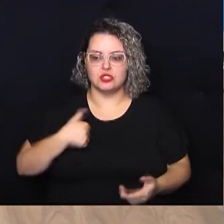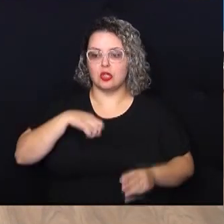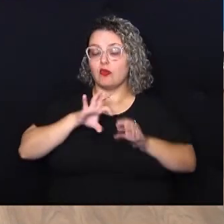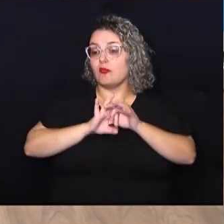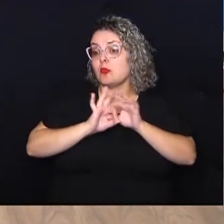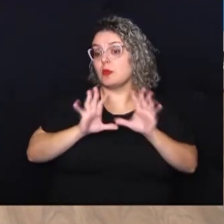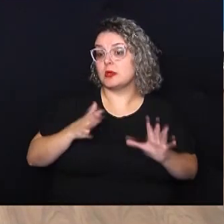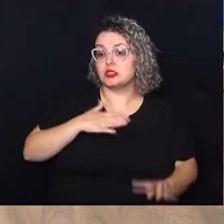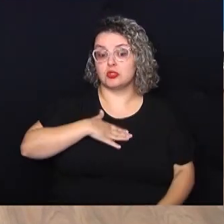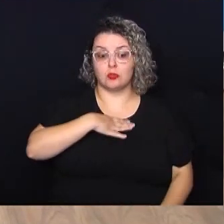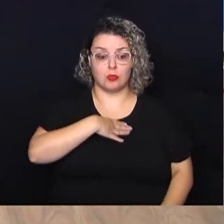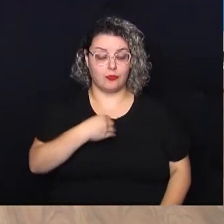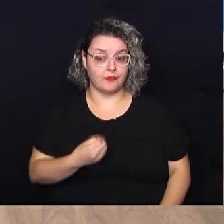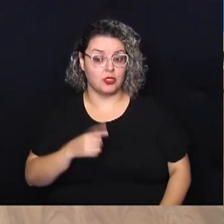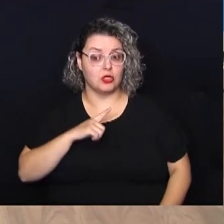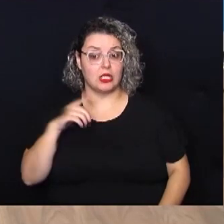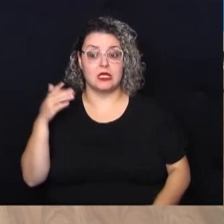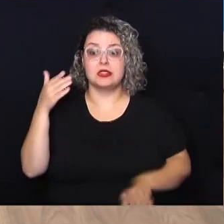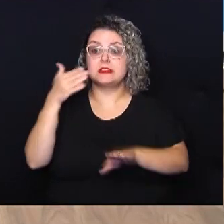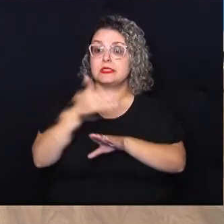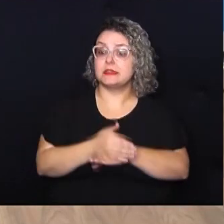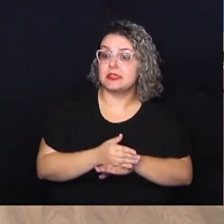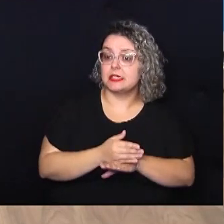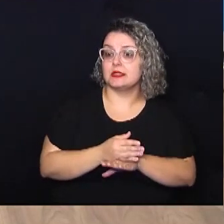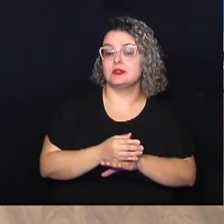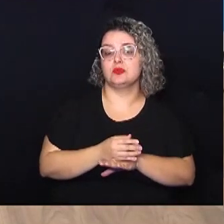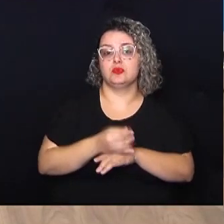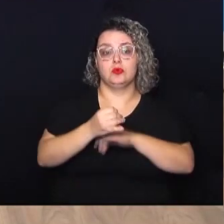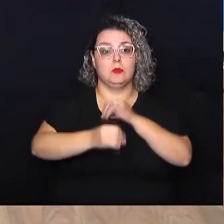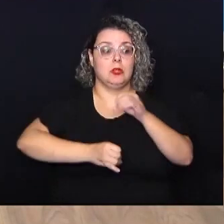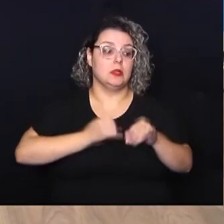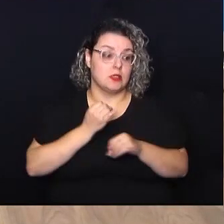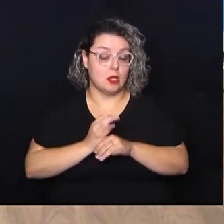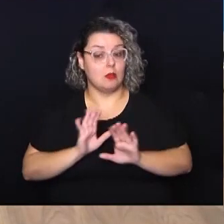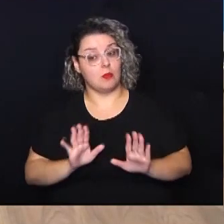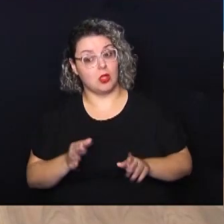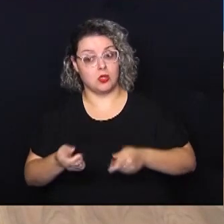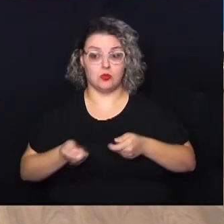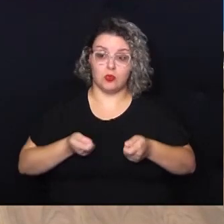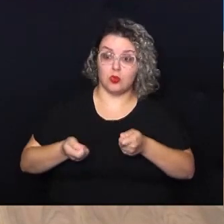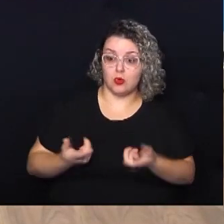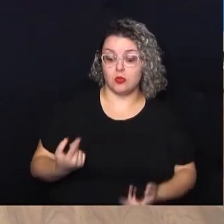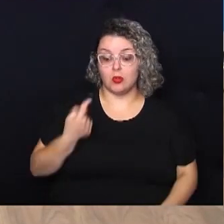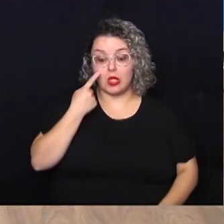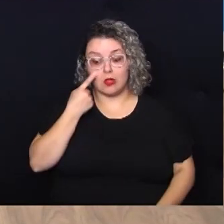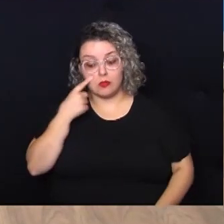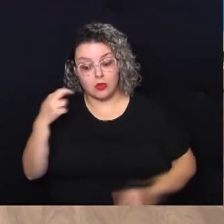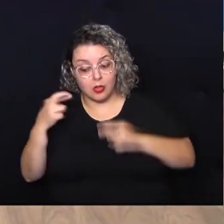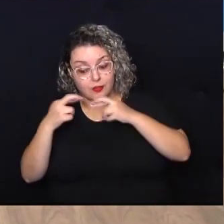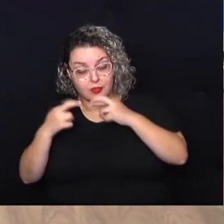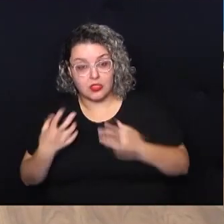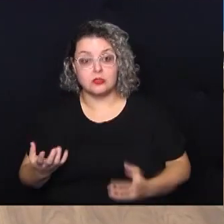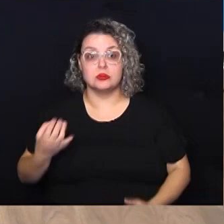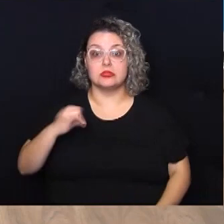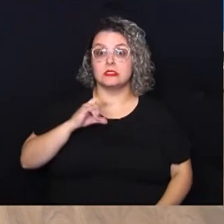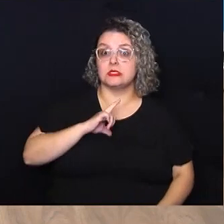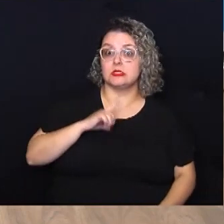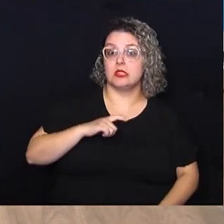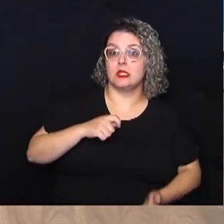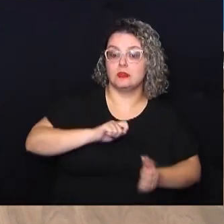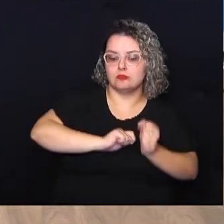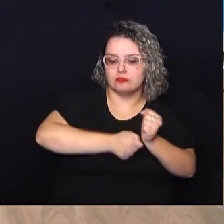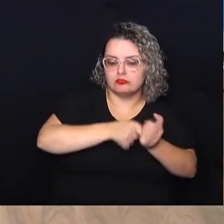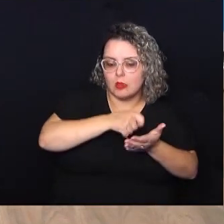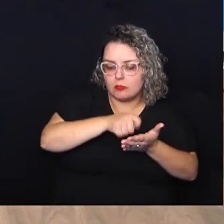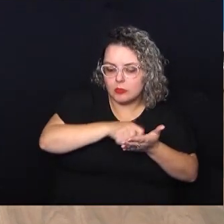que o meu filho tenha acesso à internet, mas eu vou controlar, eu vou olhar, ou se ele tem um diário, se ele está escrevendo numa